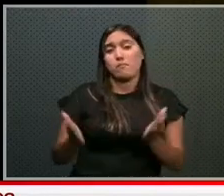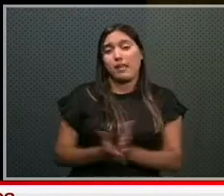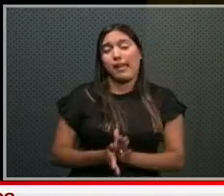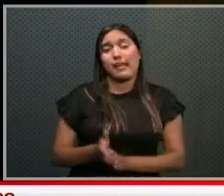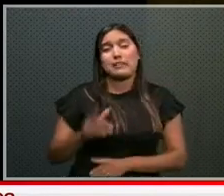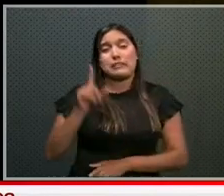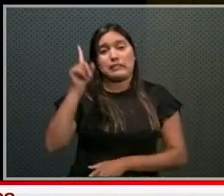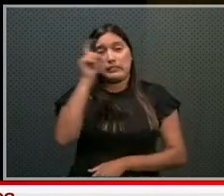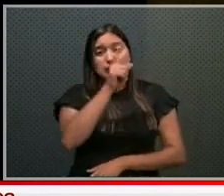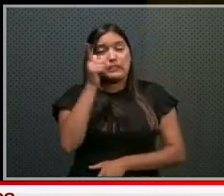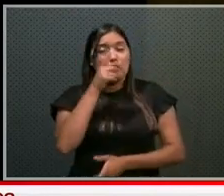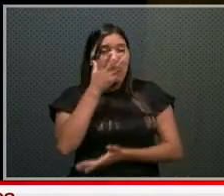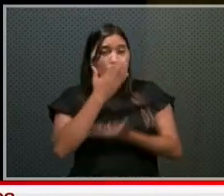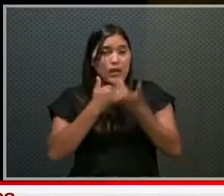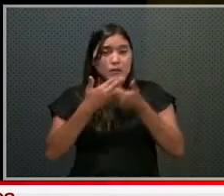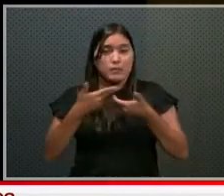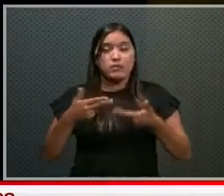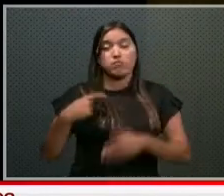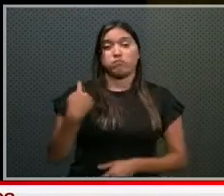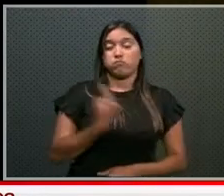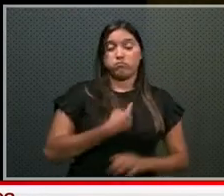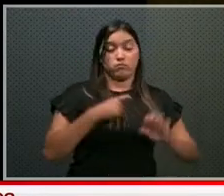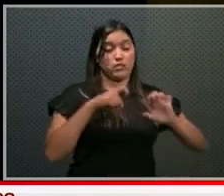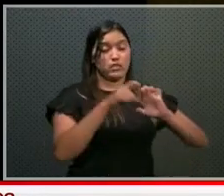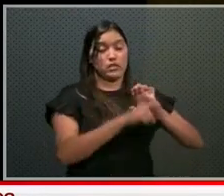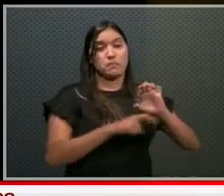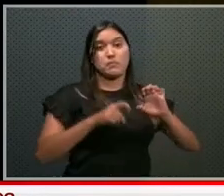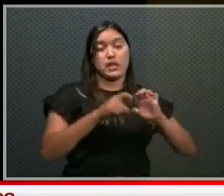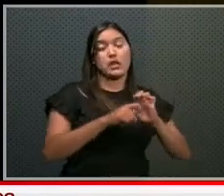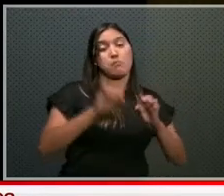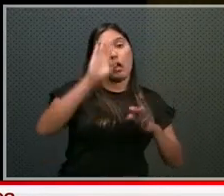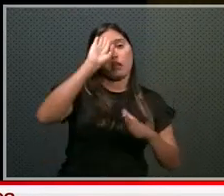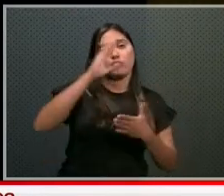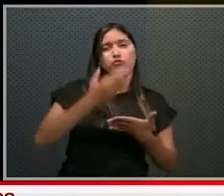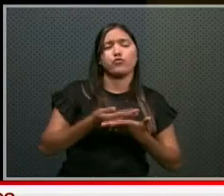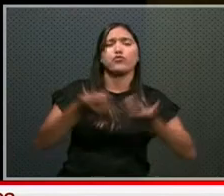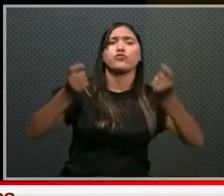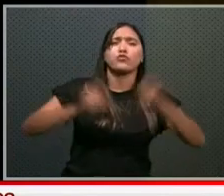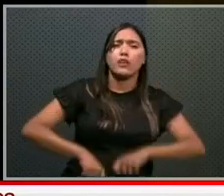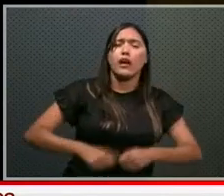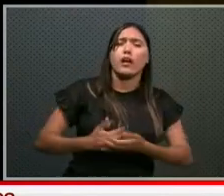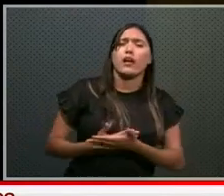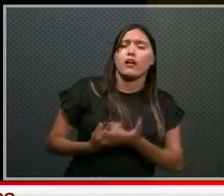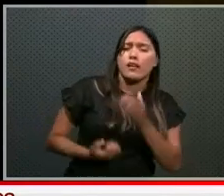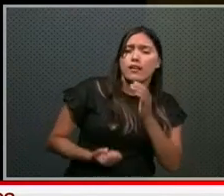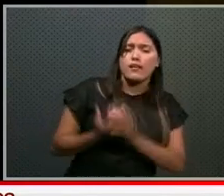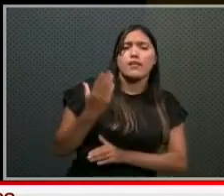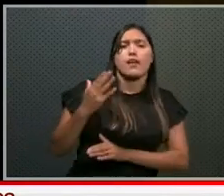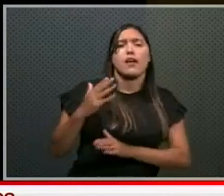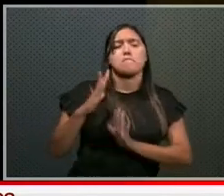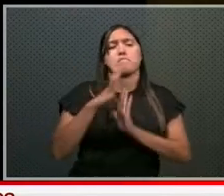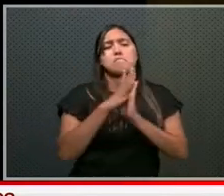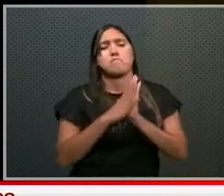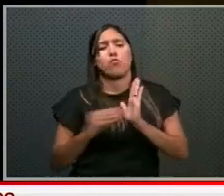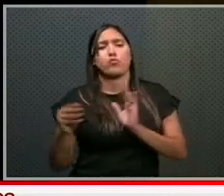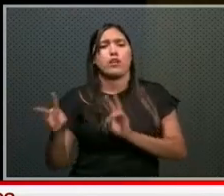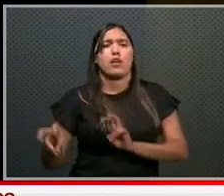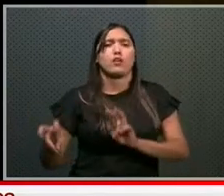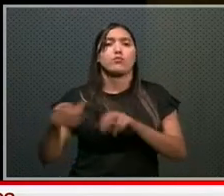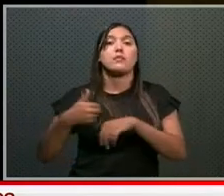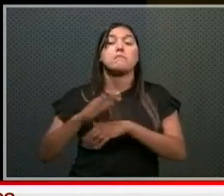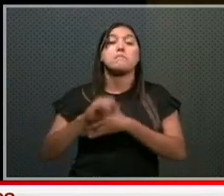inclusive nós da Embrapa acreditamos ser possível desenvolver modelos de agriculturas mais sustentáveis inclusive